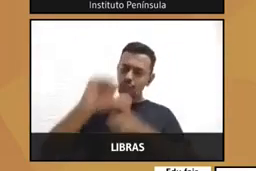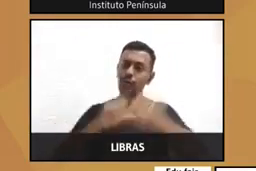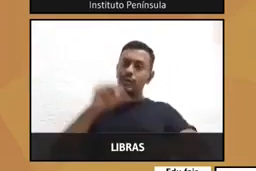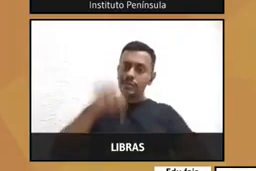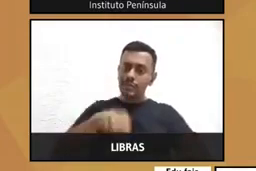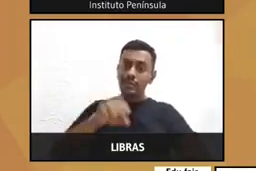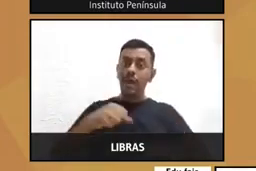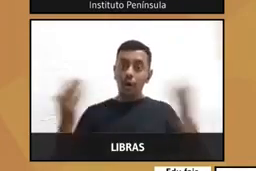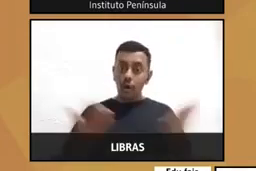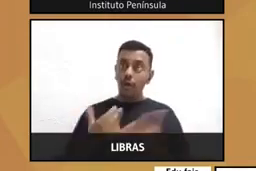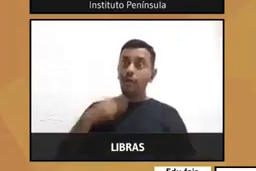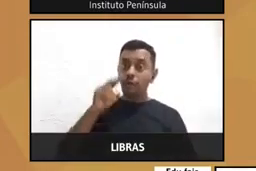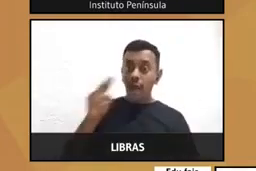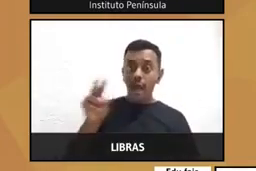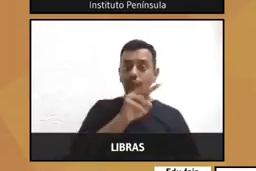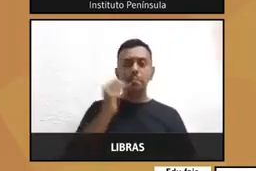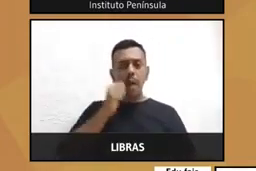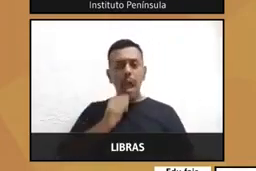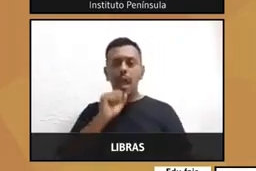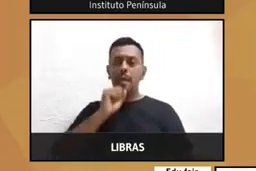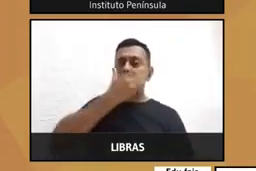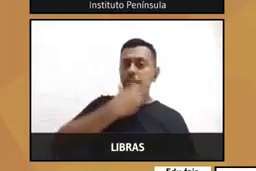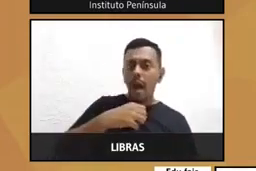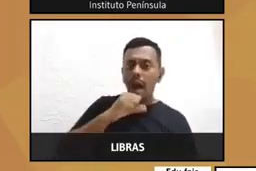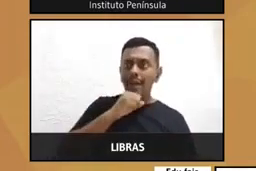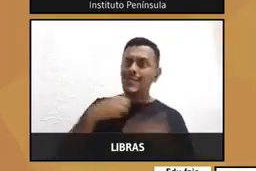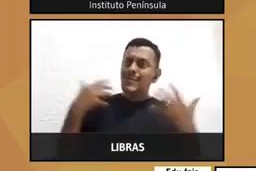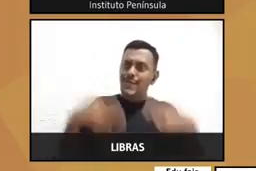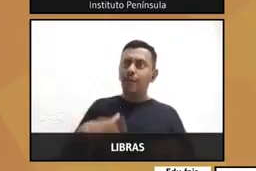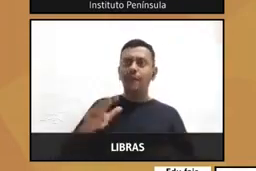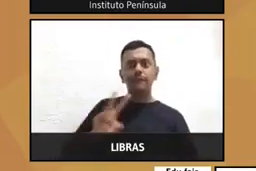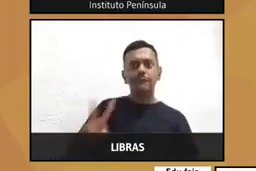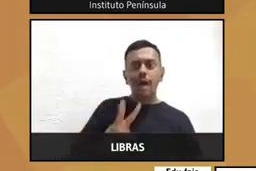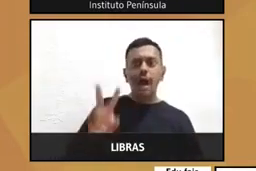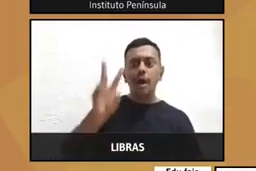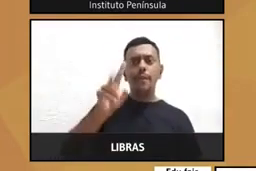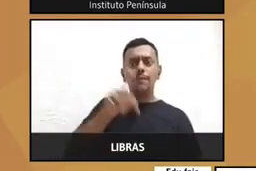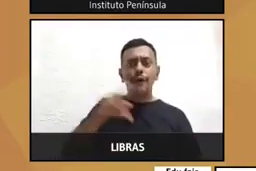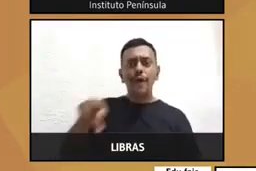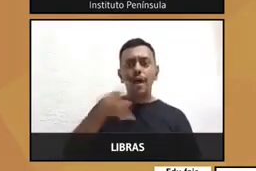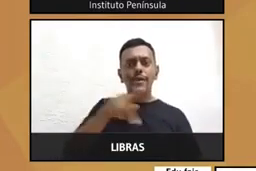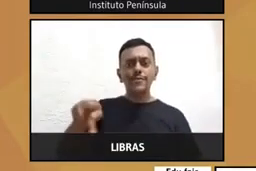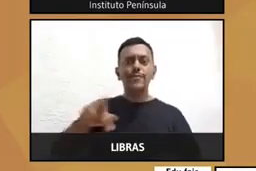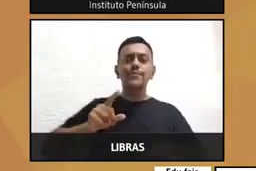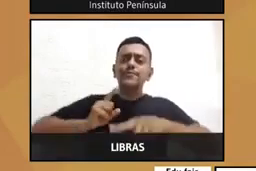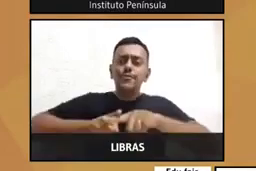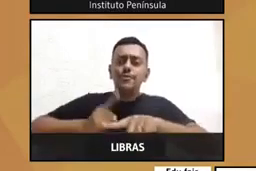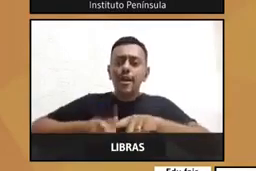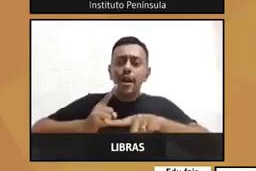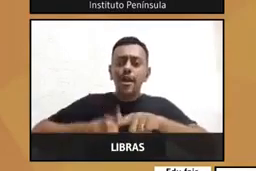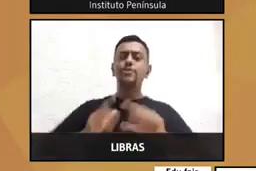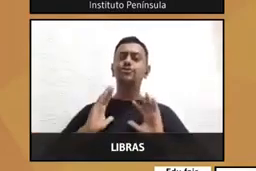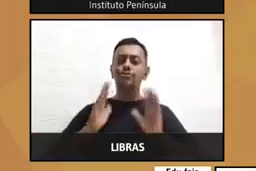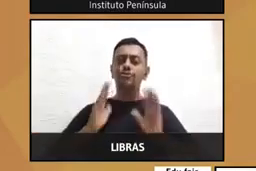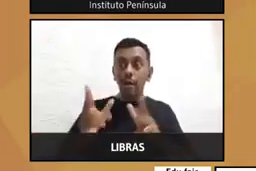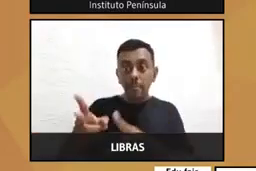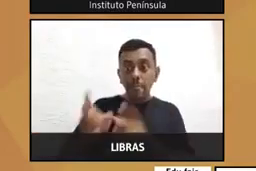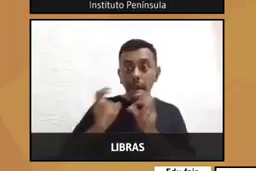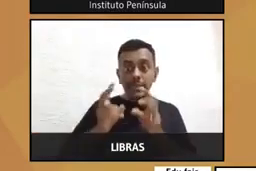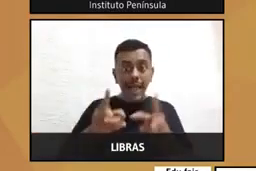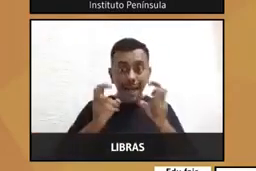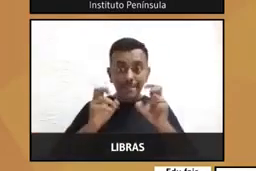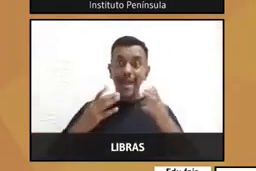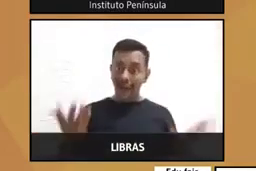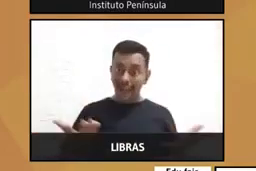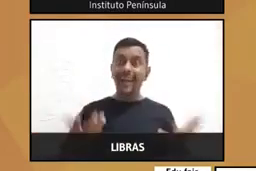agora valorizando mais os professores, porque perceberam que têm que educar as crianças em casa e estão